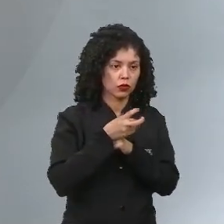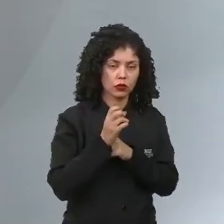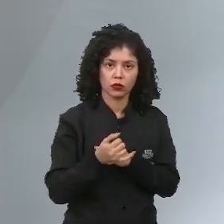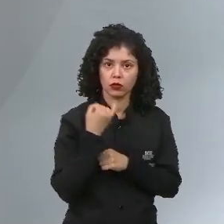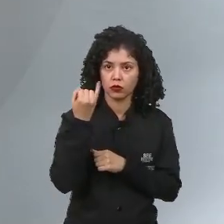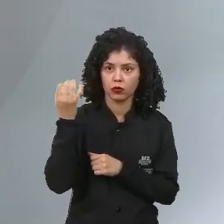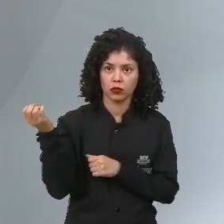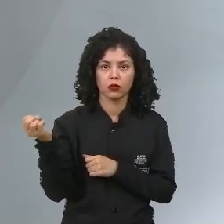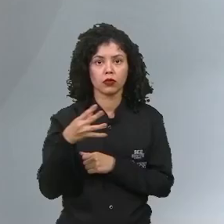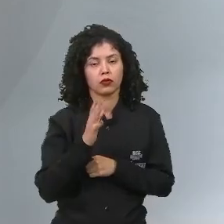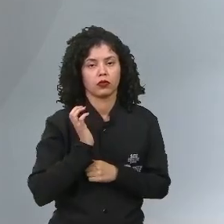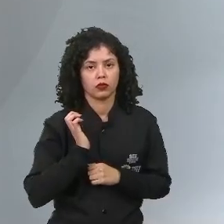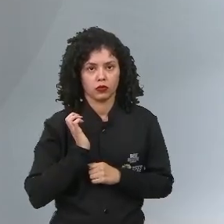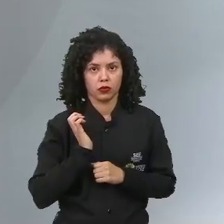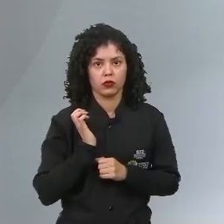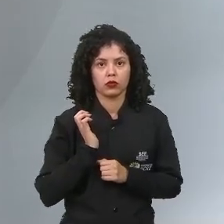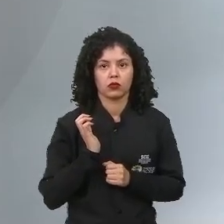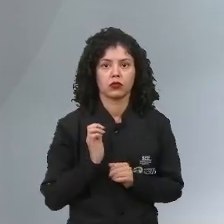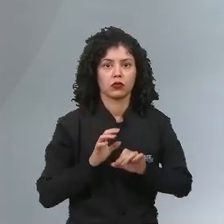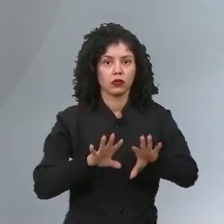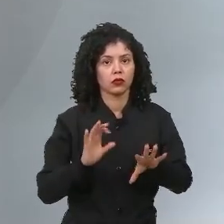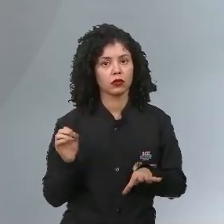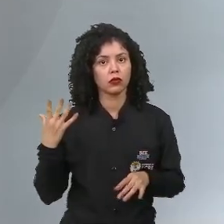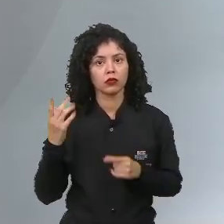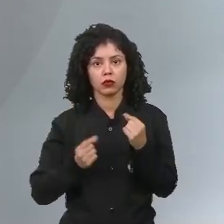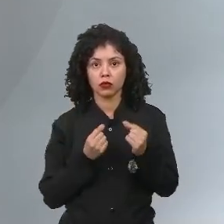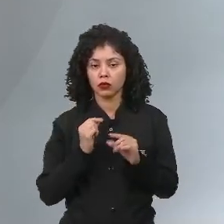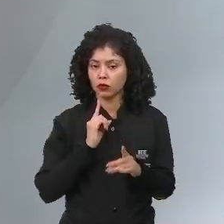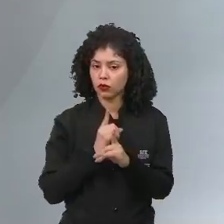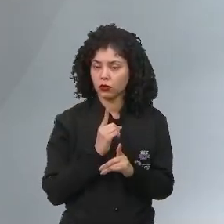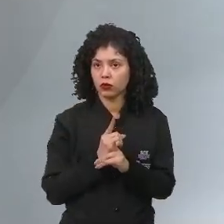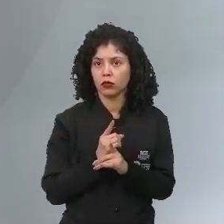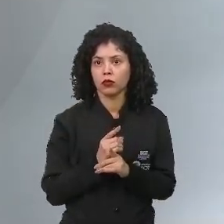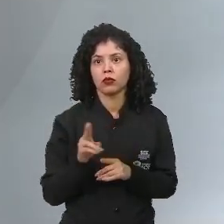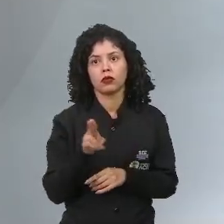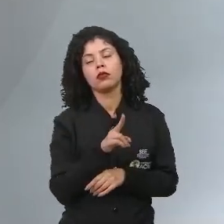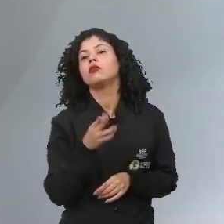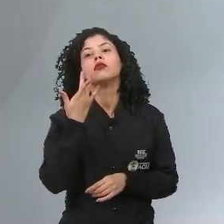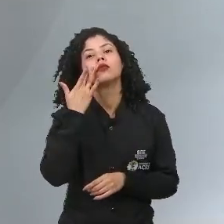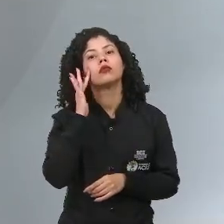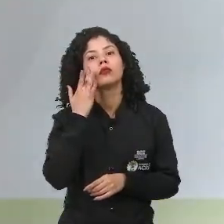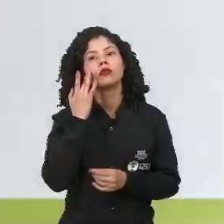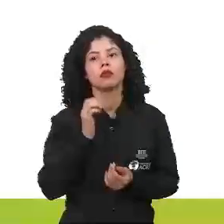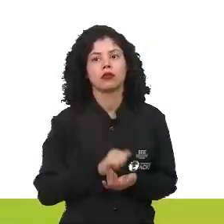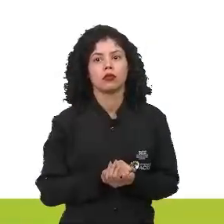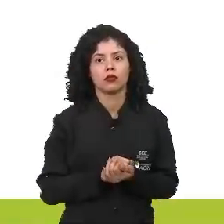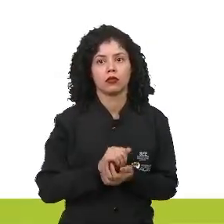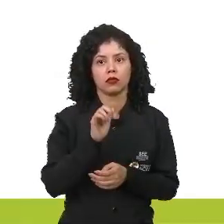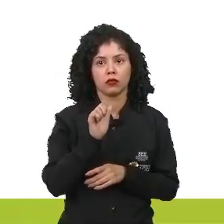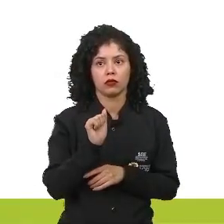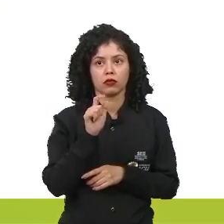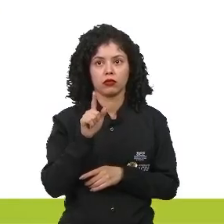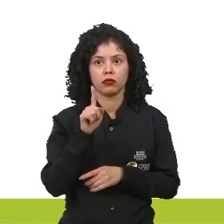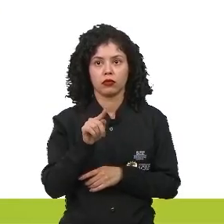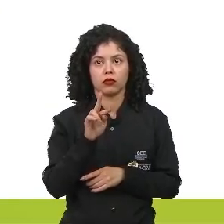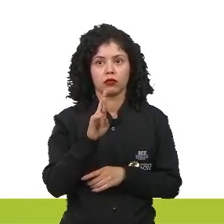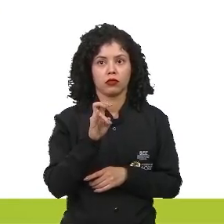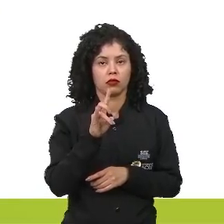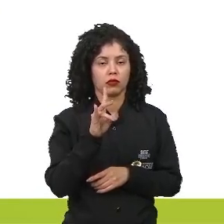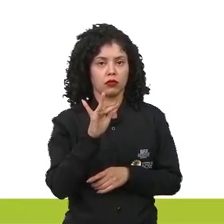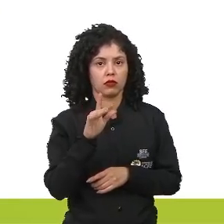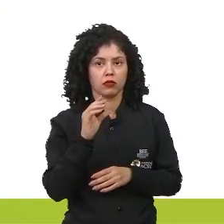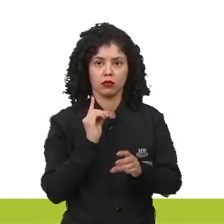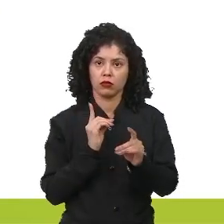principalmente de novas riquezas. E nisso eles conseguem encontrar o que nós chamamos de ouro de aluvião, que era um ouro que